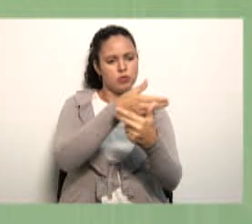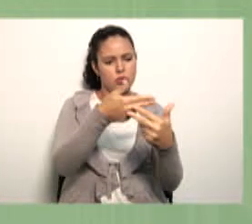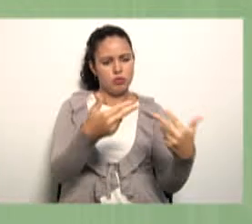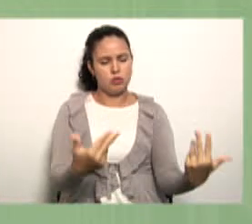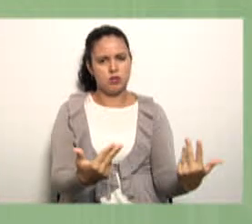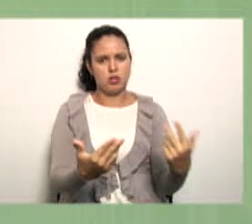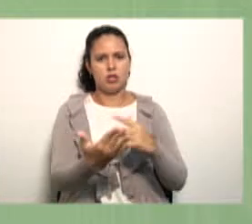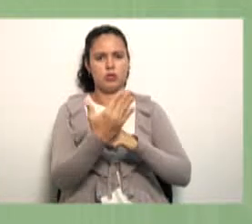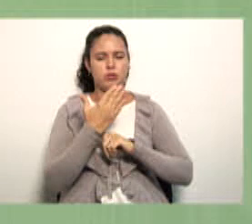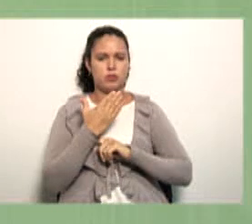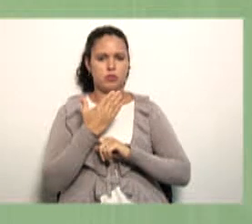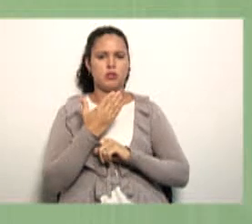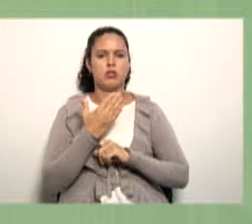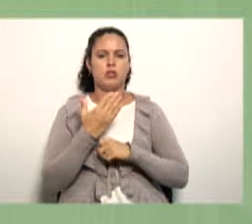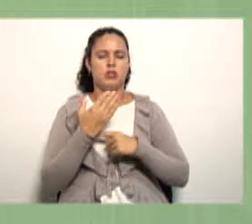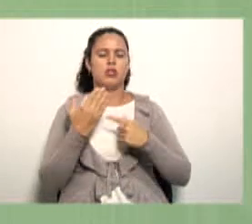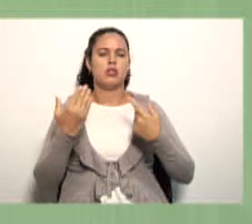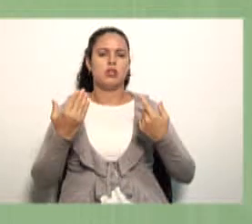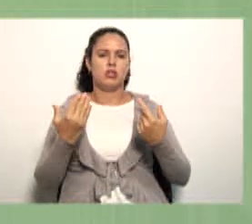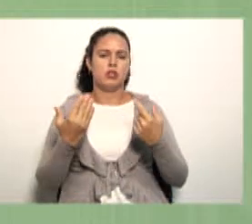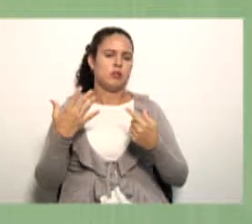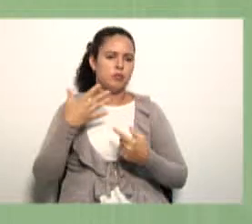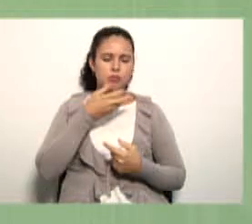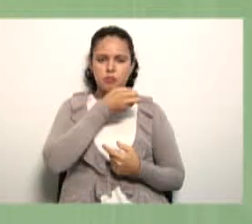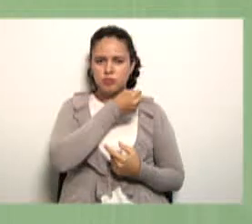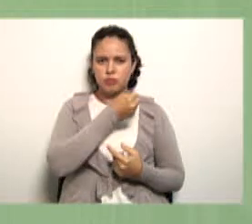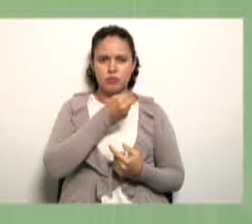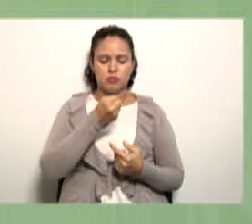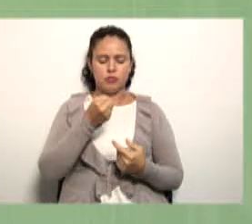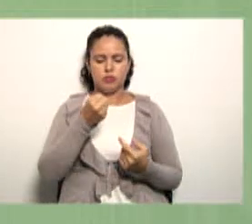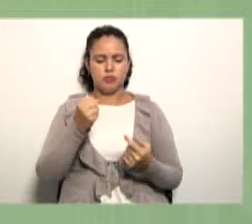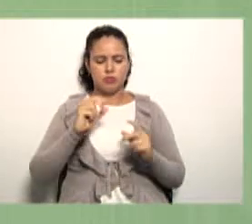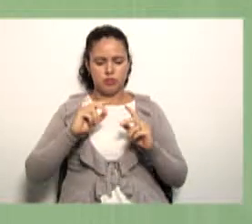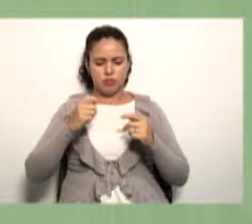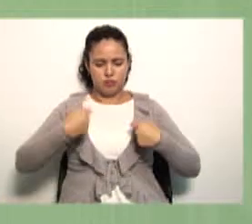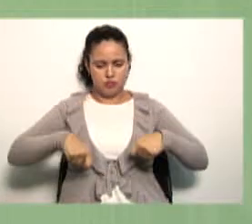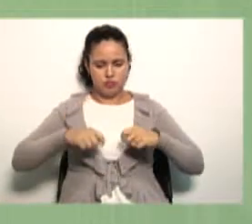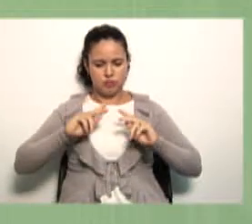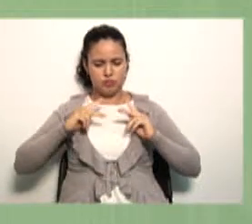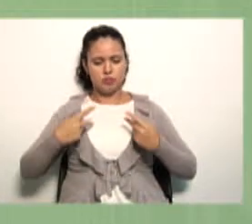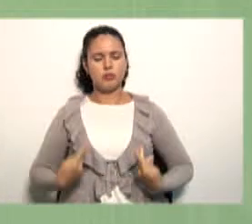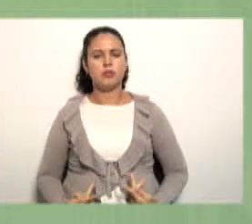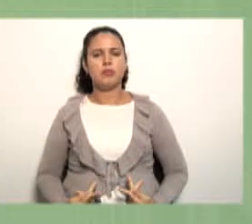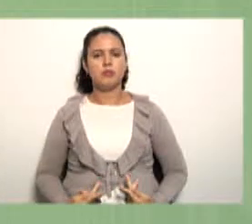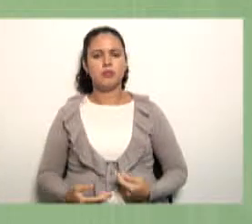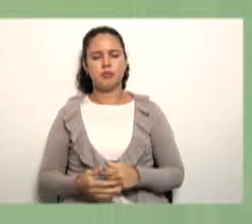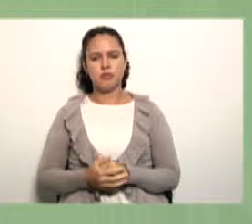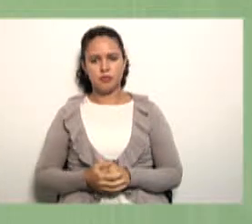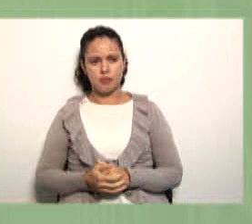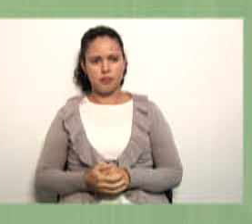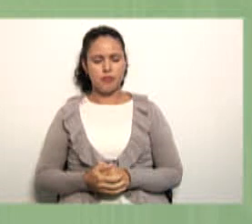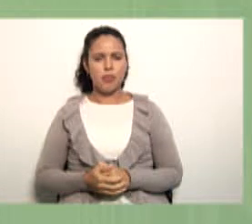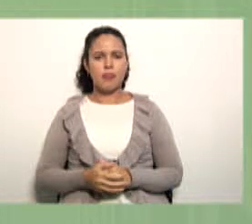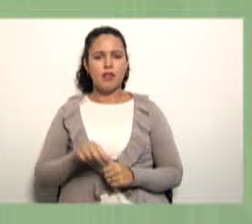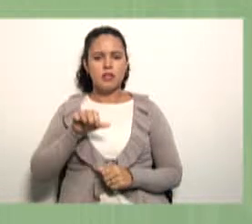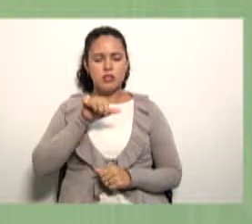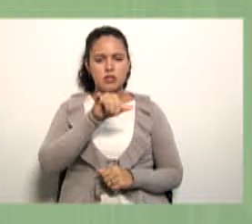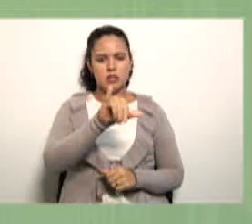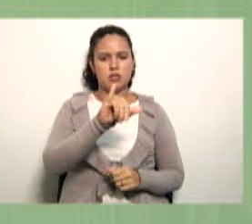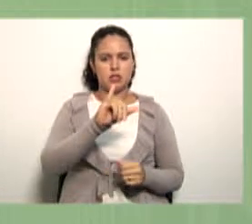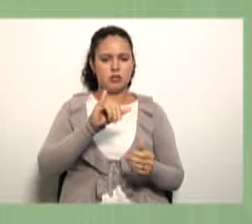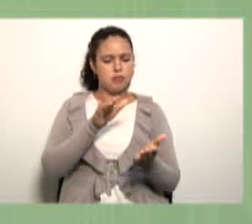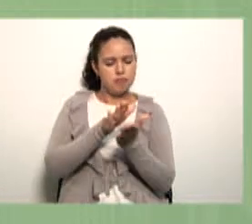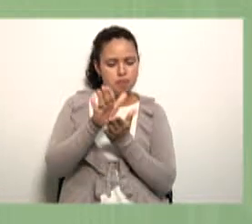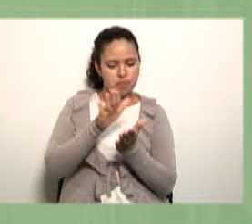Se existem muitos recursos e podemos produzir o suficiente para atender às necessidades de todos,